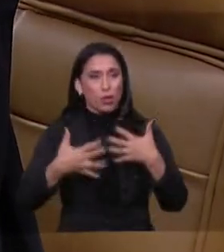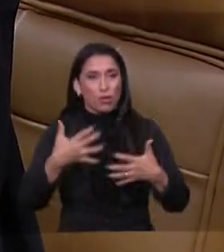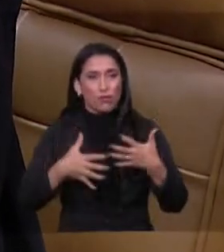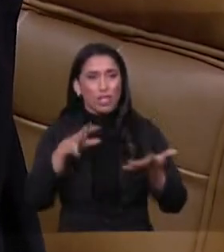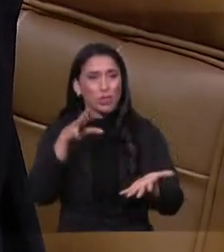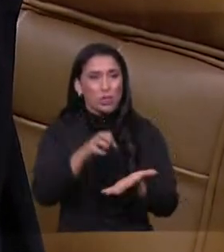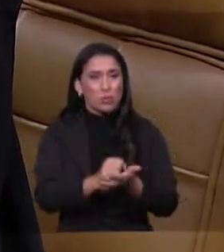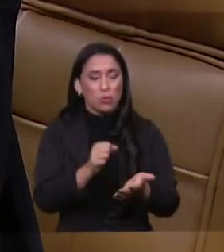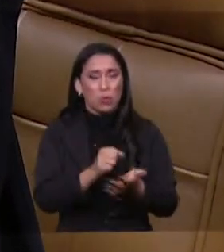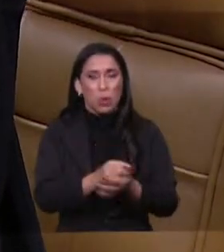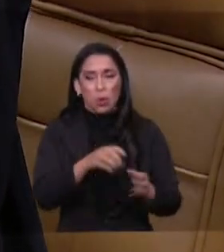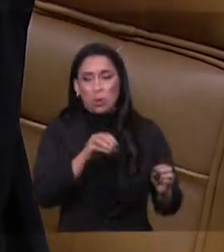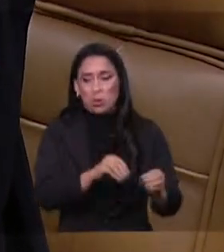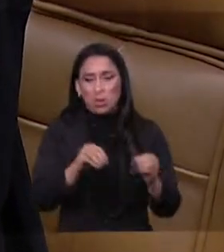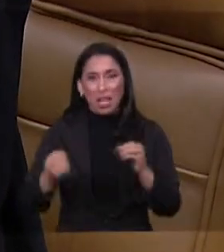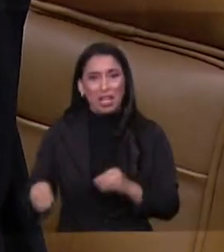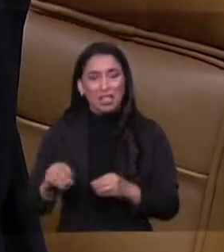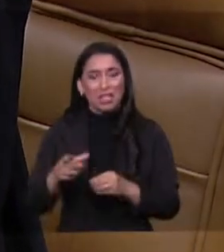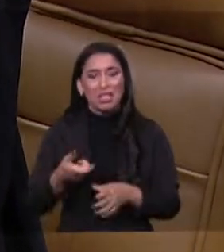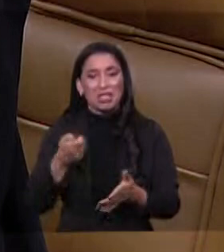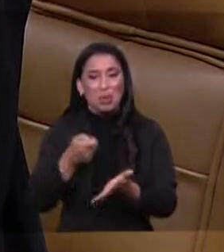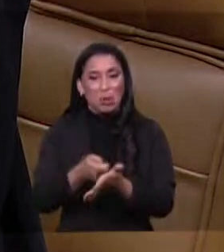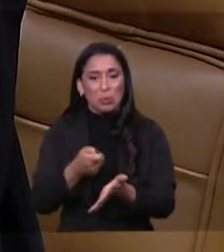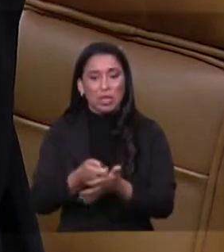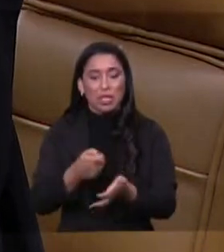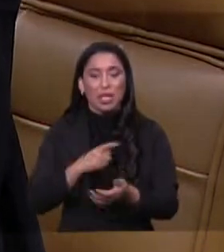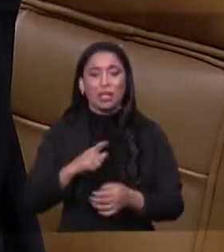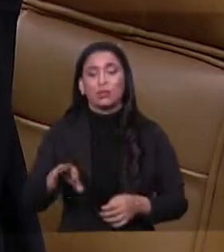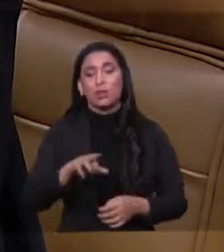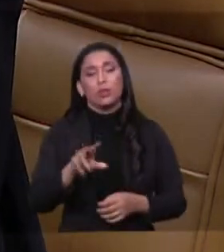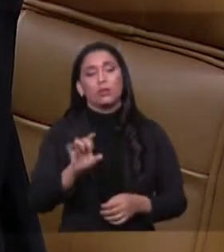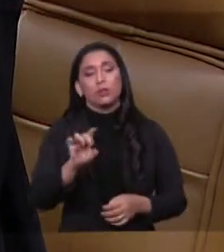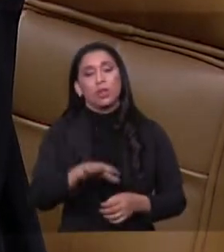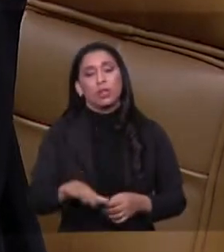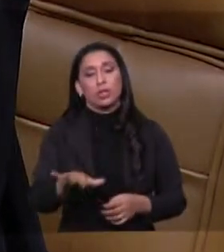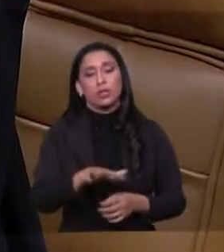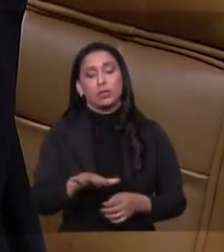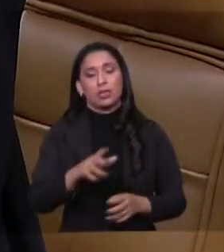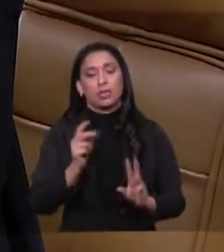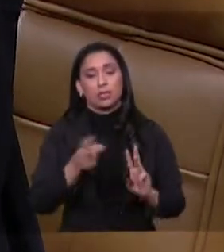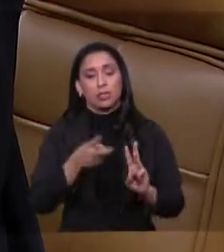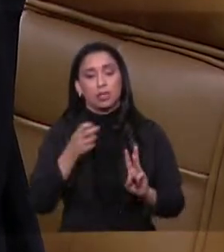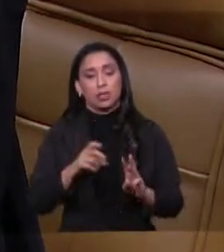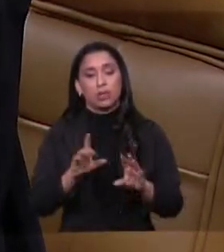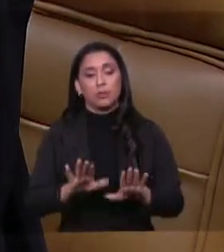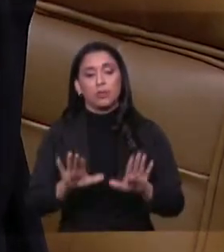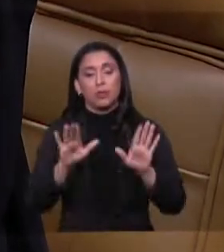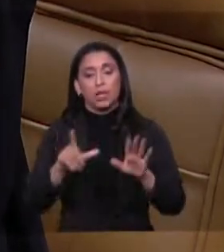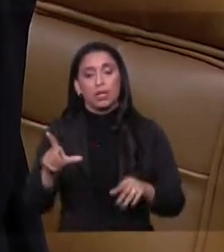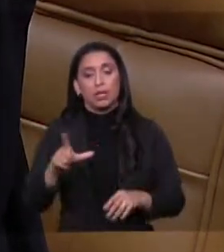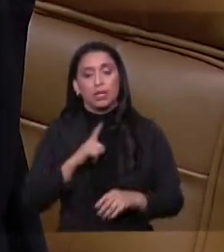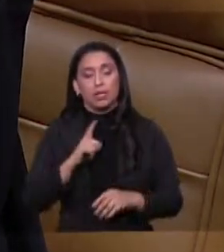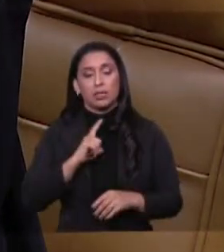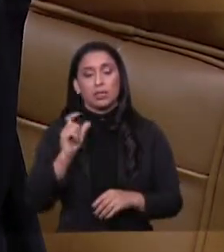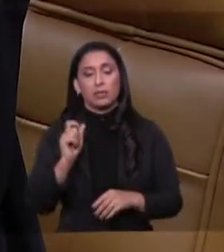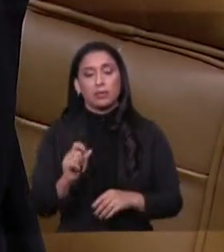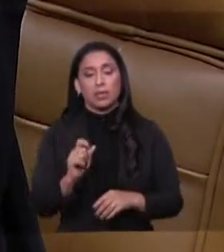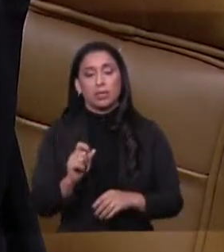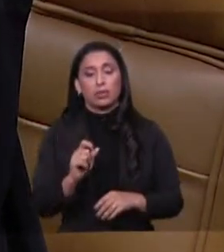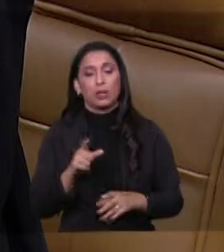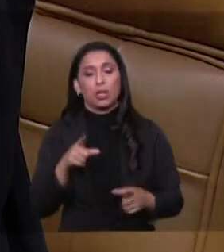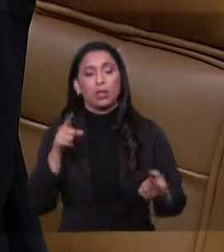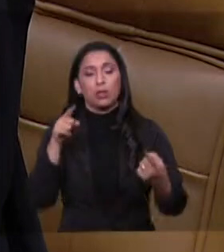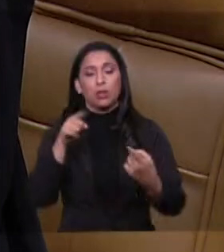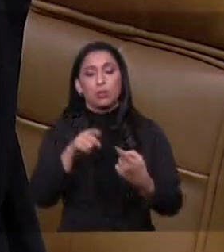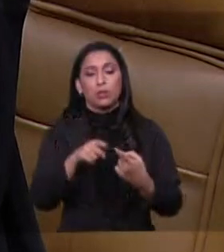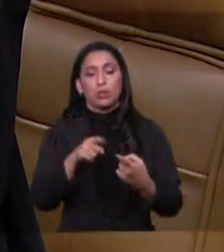conflitos ou ameaças. E não somente diante das áreas destinadas à habitação permanente dos indígenas, como também, repiso, daquelas destinadas à